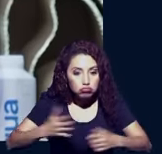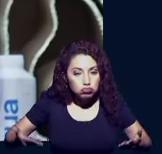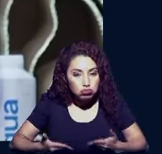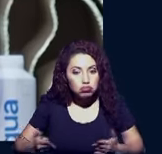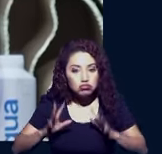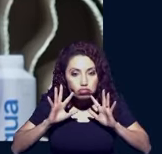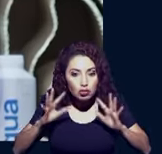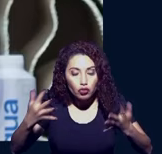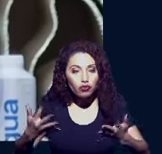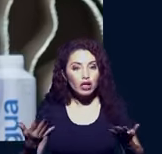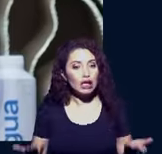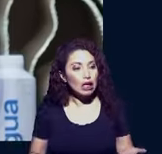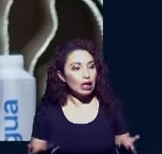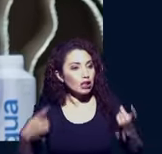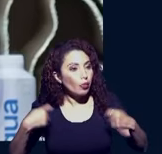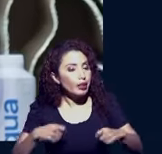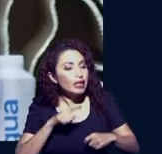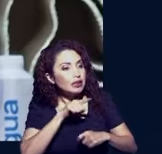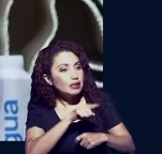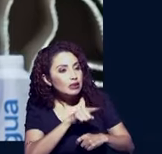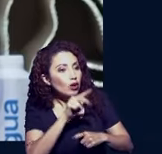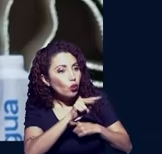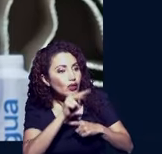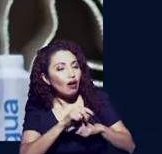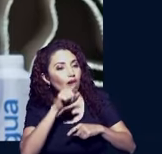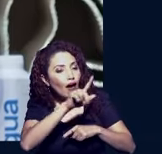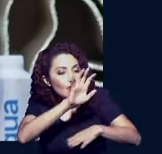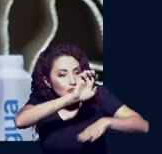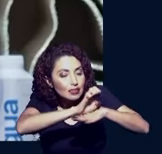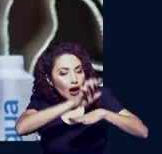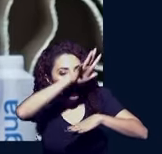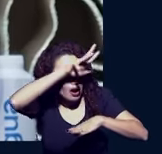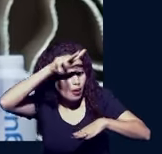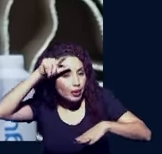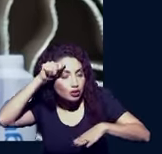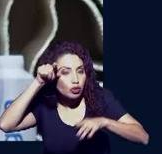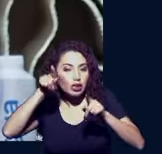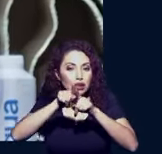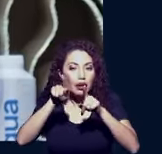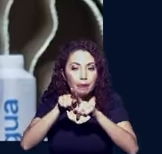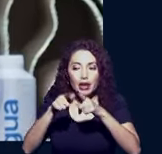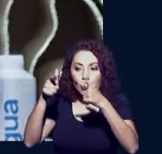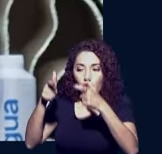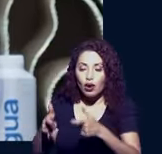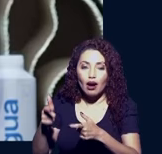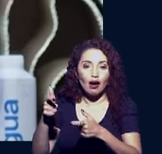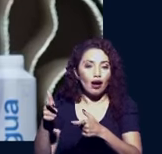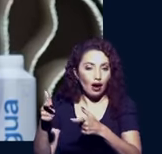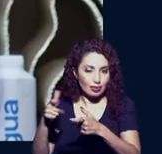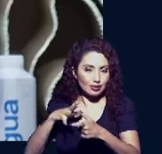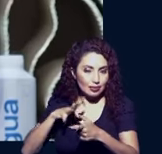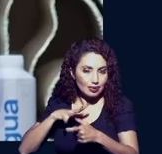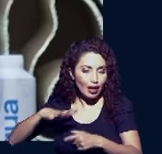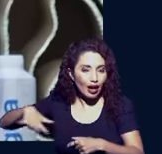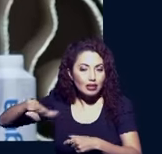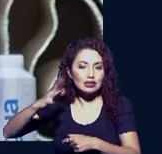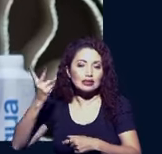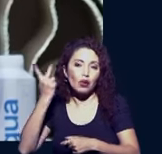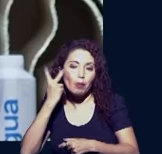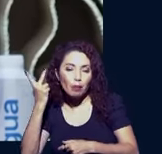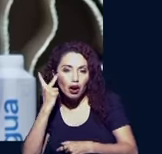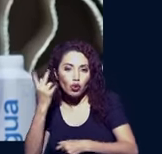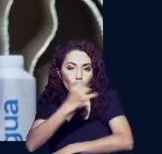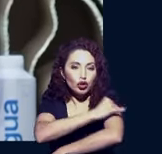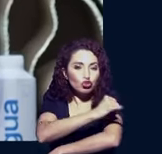Amazônia ele deve envolver cidades áreas urbanas como são São Paulo como Rio de Janeiro como Vitória